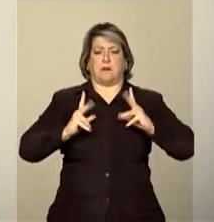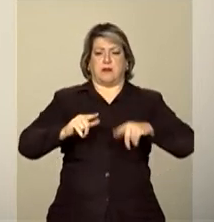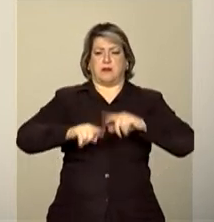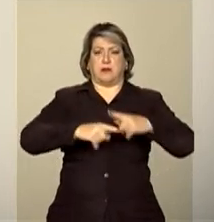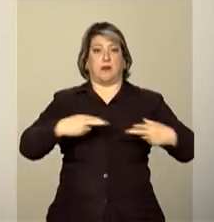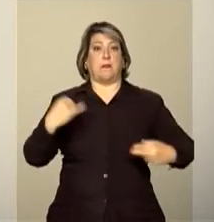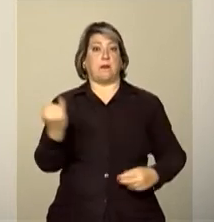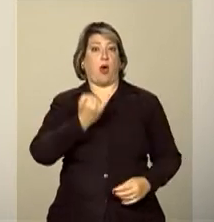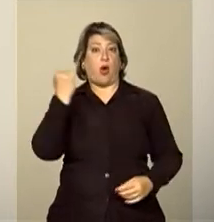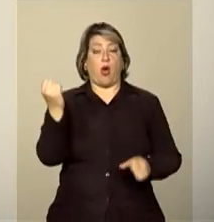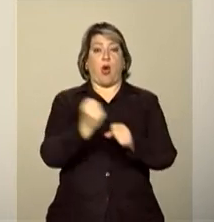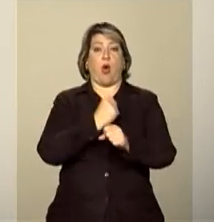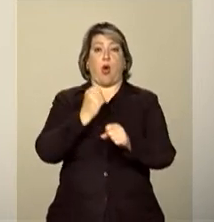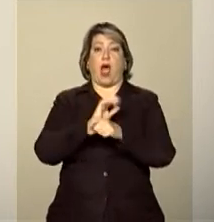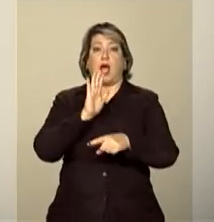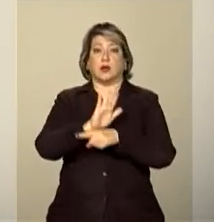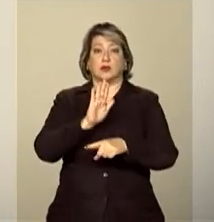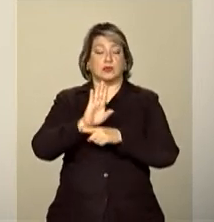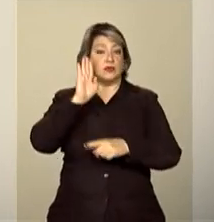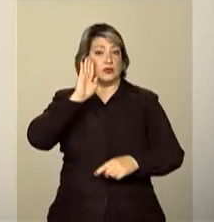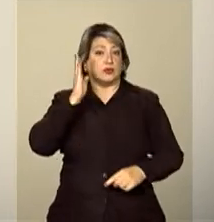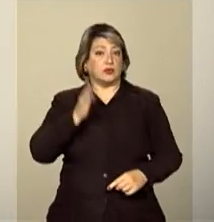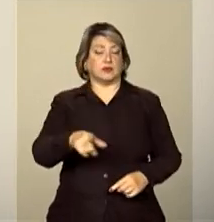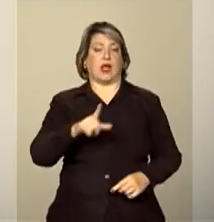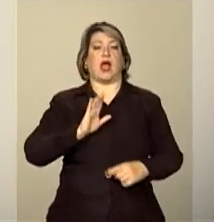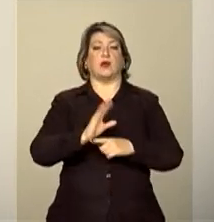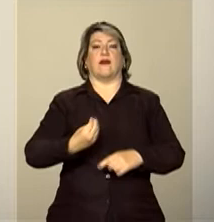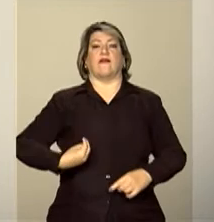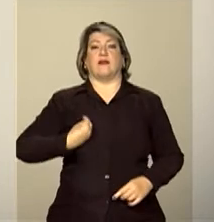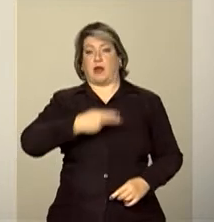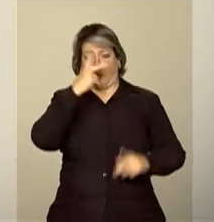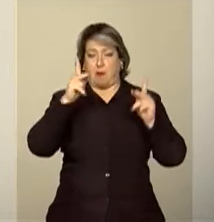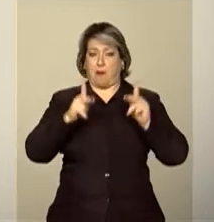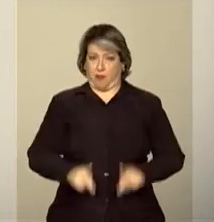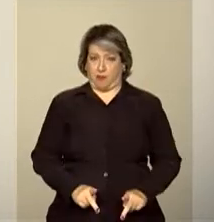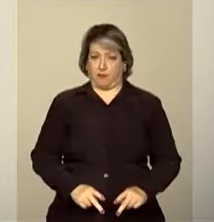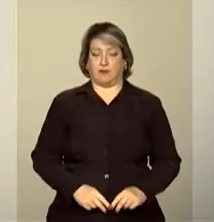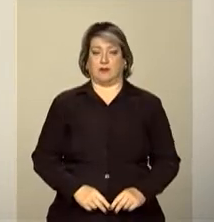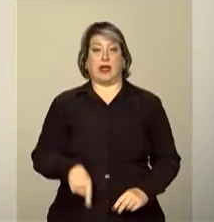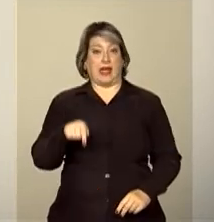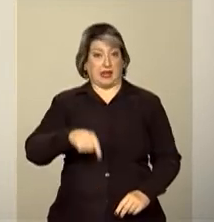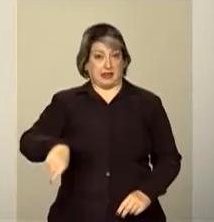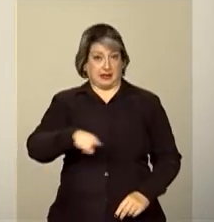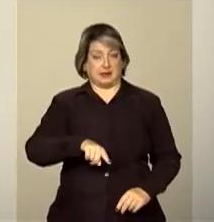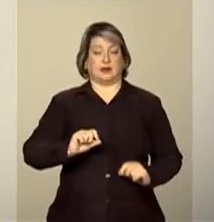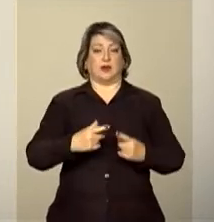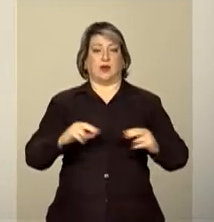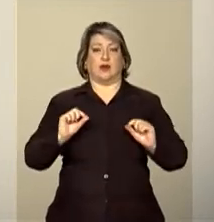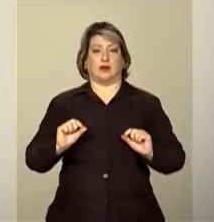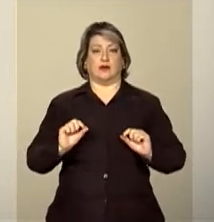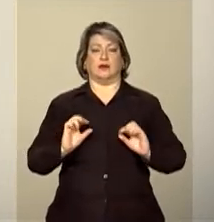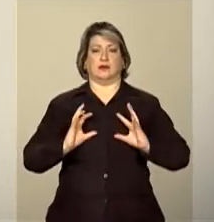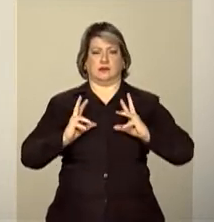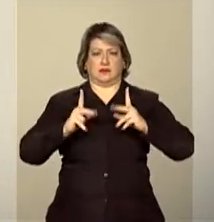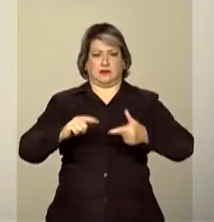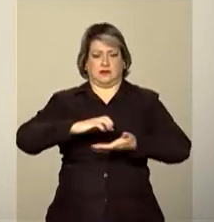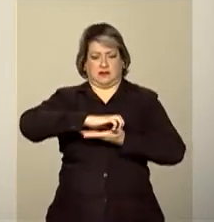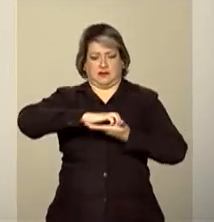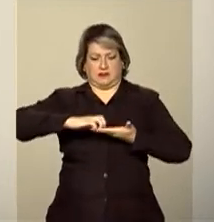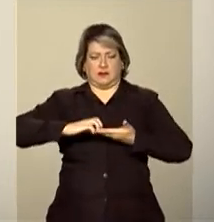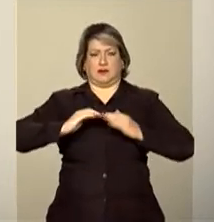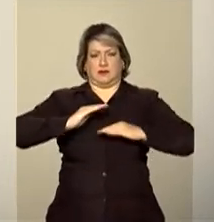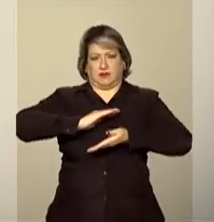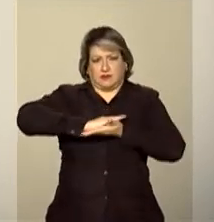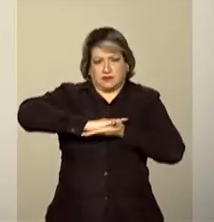importantes para ajudá-los a melhorar diretamente a vida da população entre essas máquinas estão retroescavadeiras e